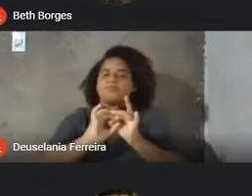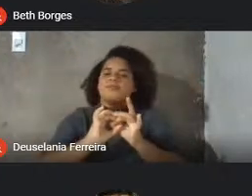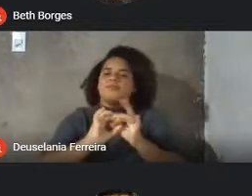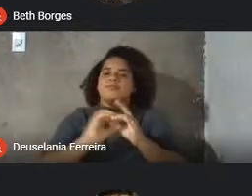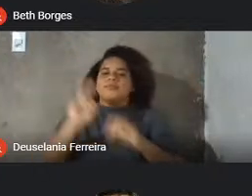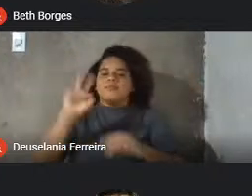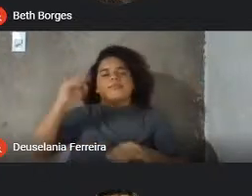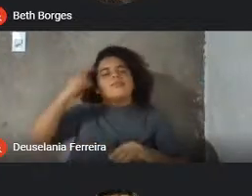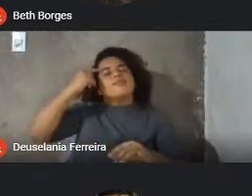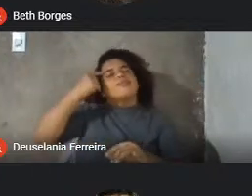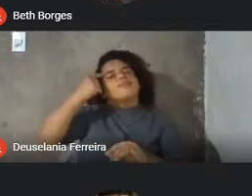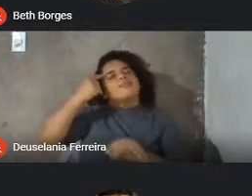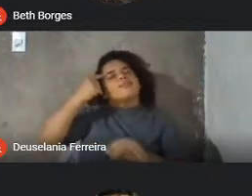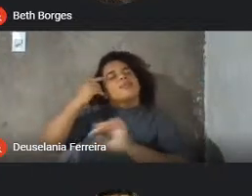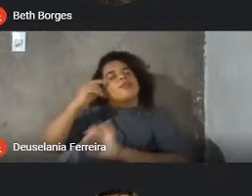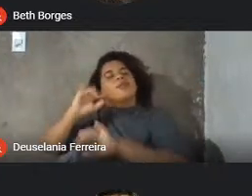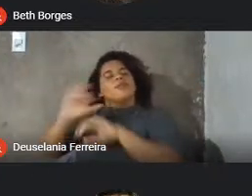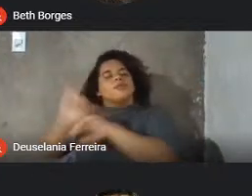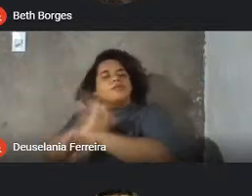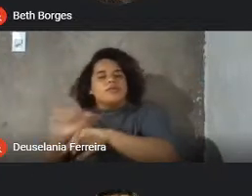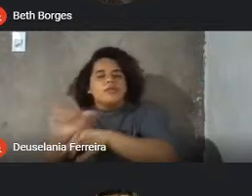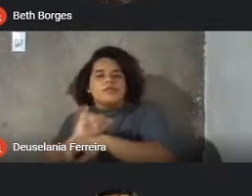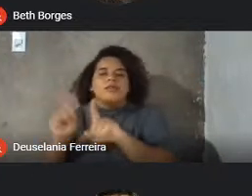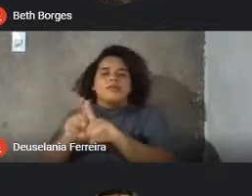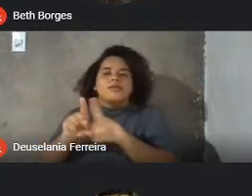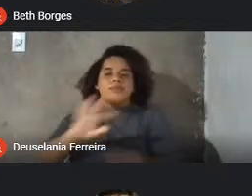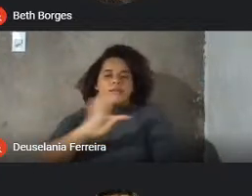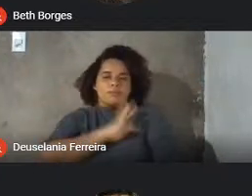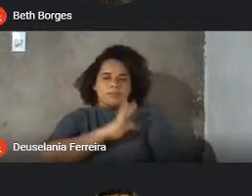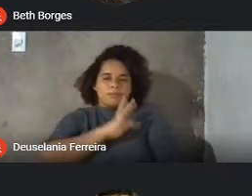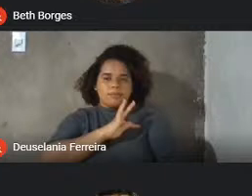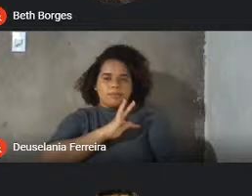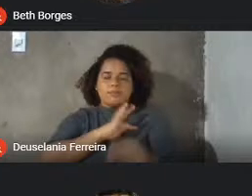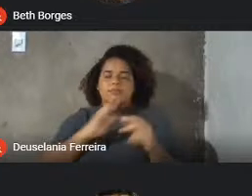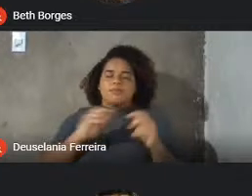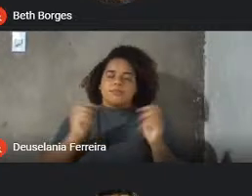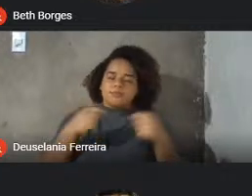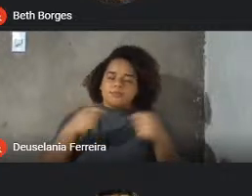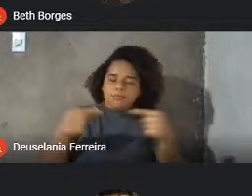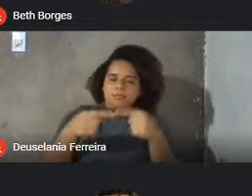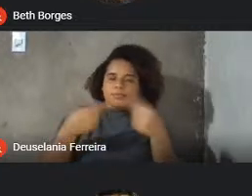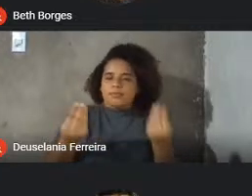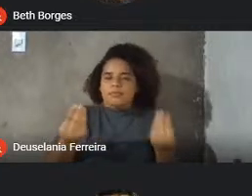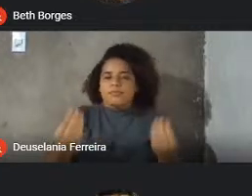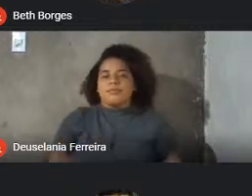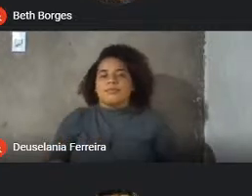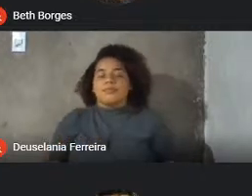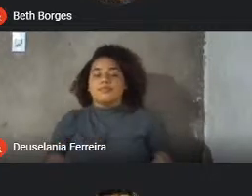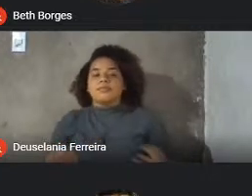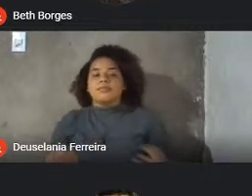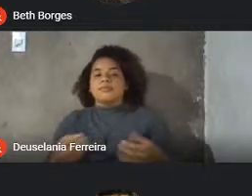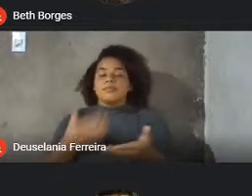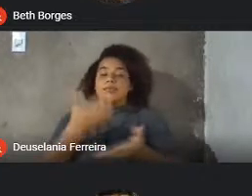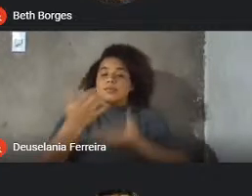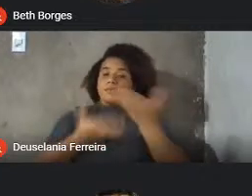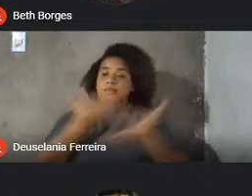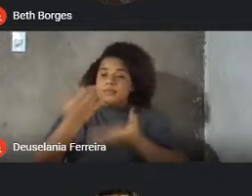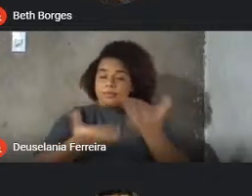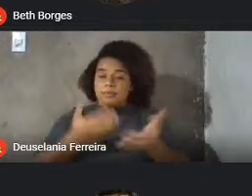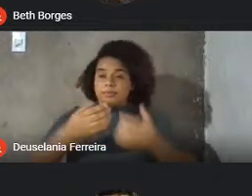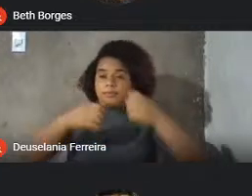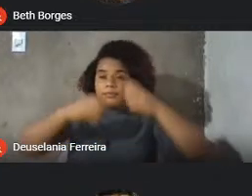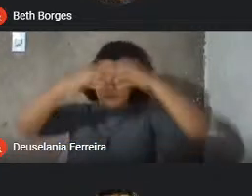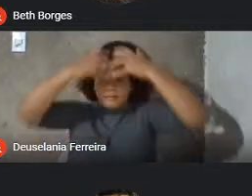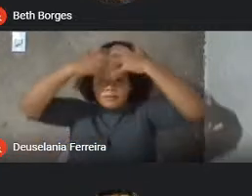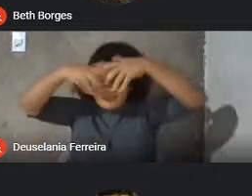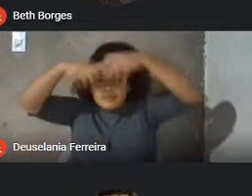técnico de trabalhar com essa realidade, tá? Então, terapia de esquemas é praticamente inicialmente